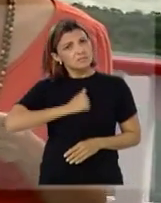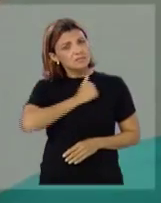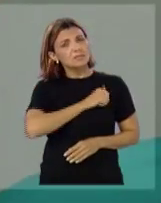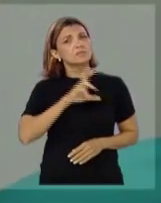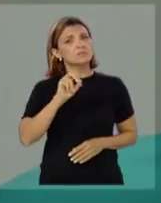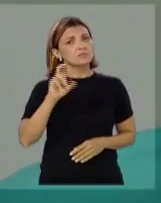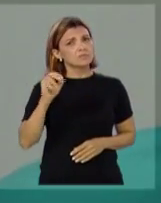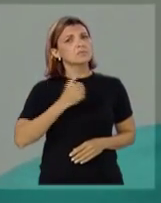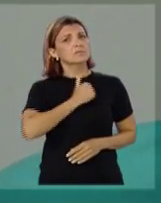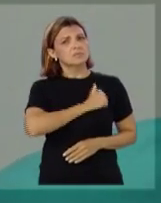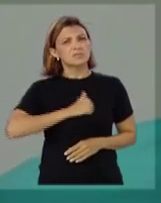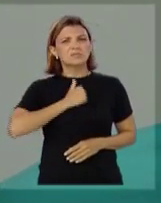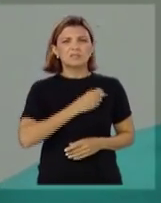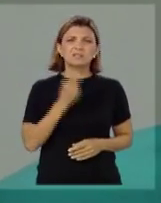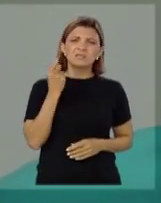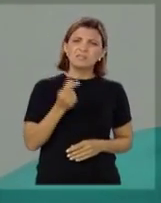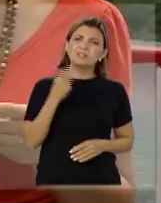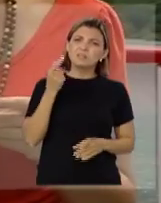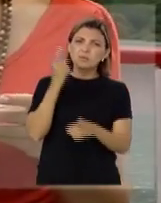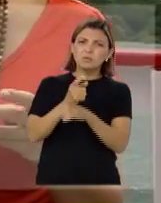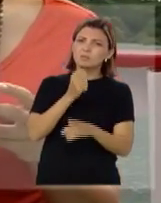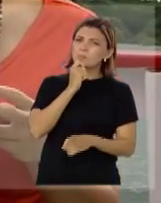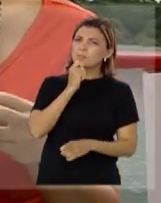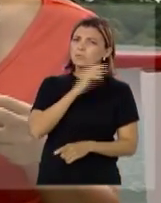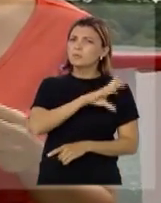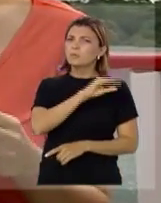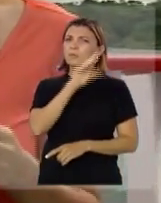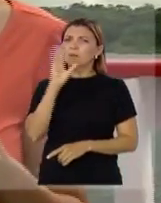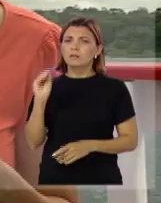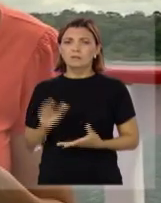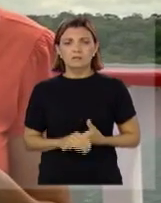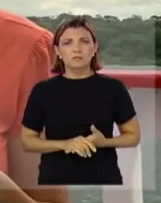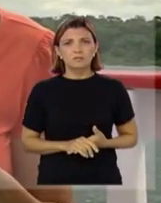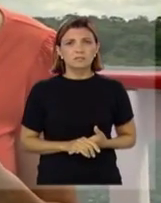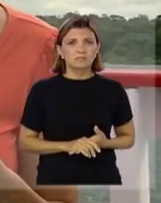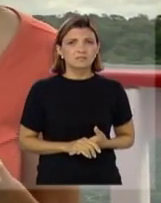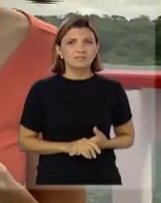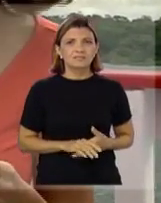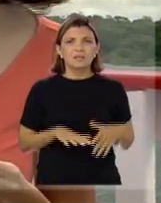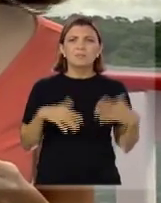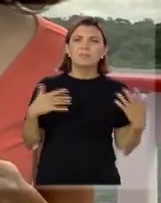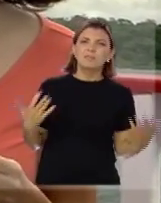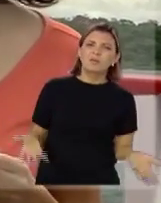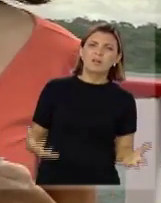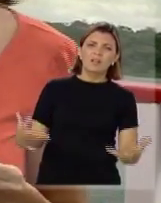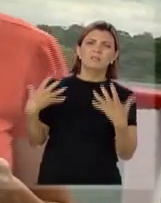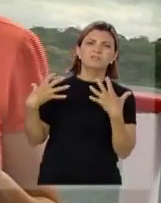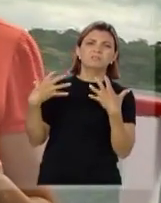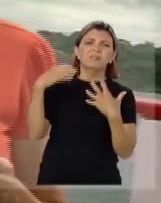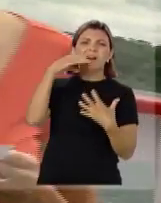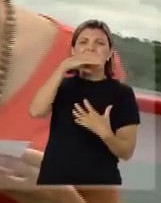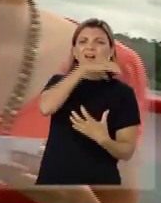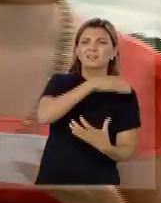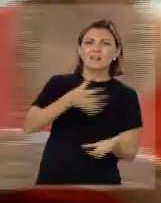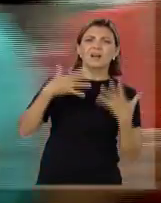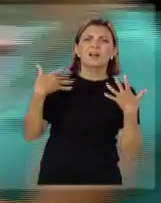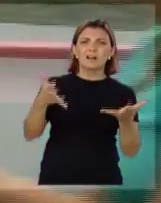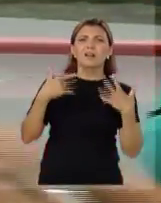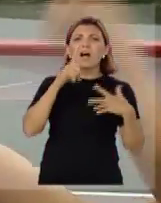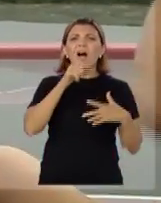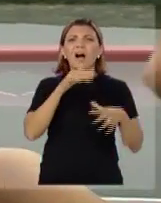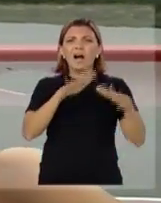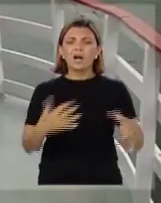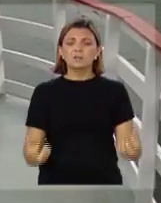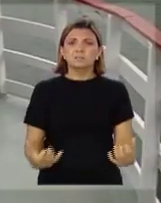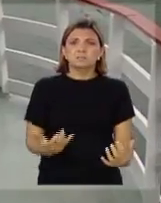Tenho saudade da minha avó, sabia? Parece que o tempo anda mole. Mais saudade a gente tem. É, mole tô eu. Se der, é uma sauna. É, também